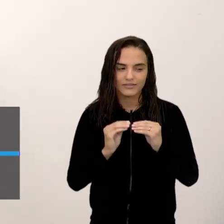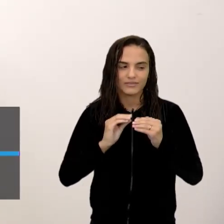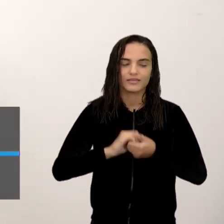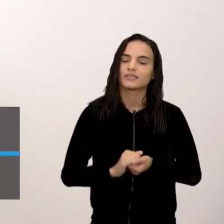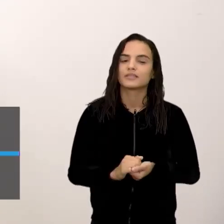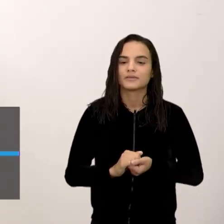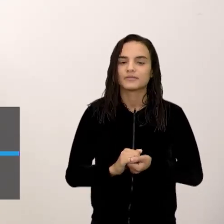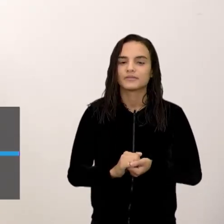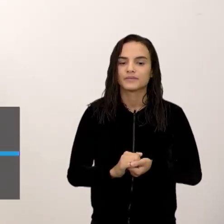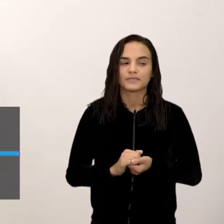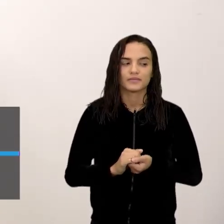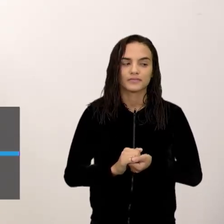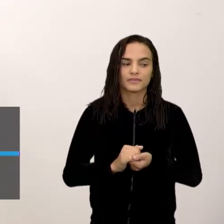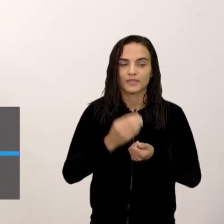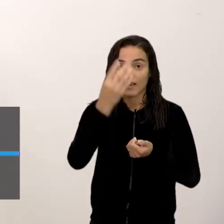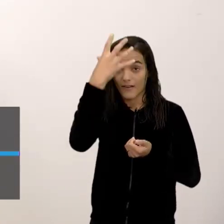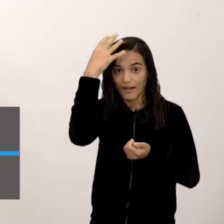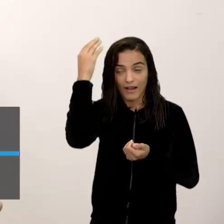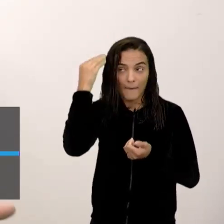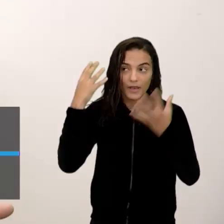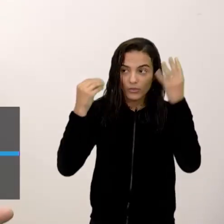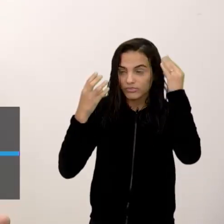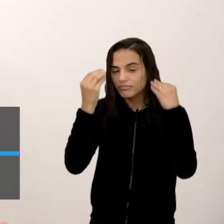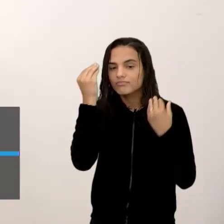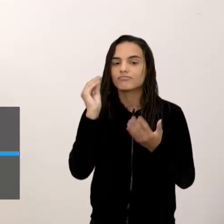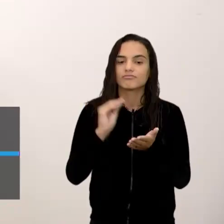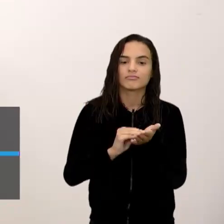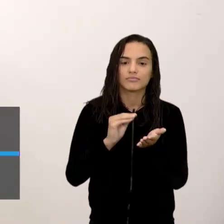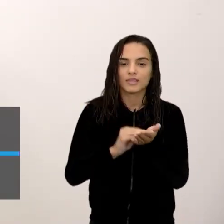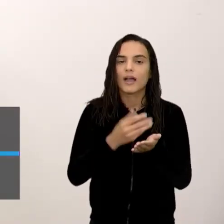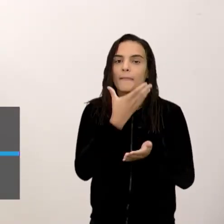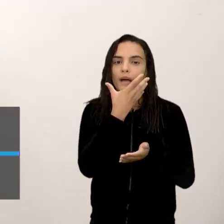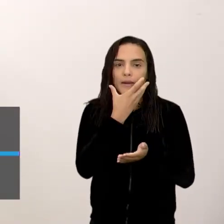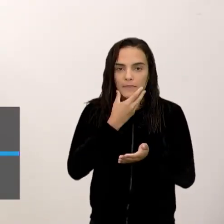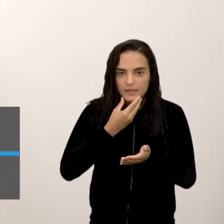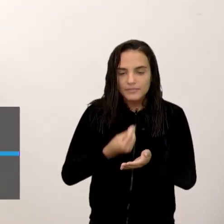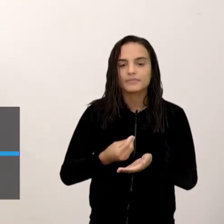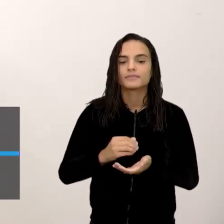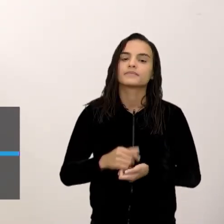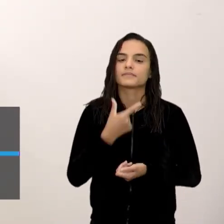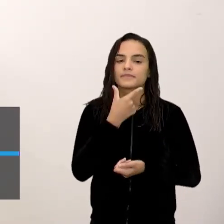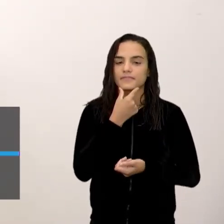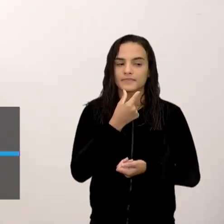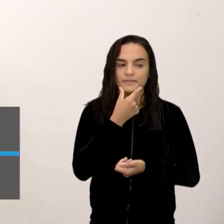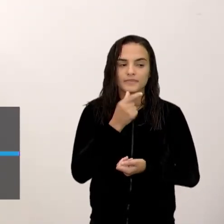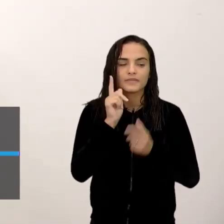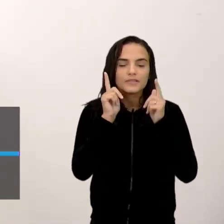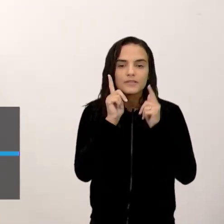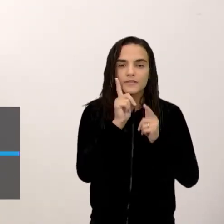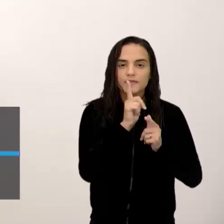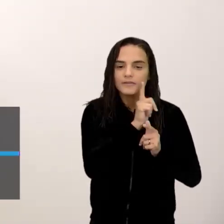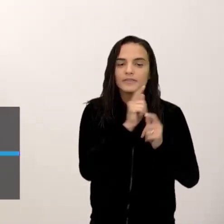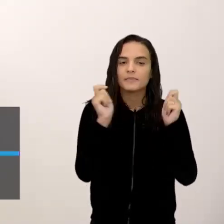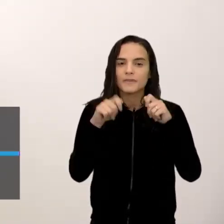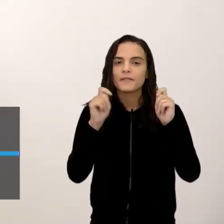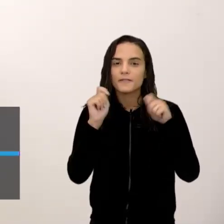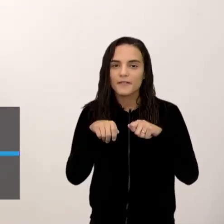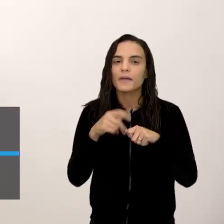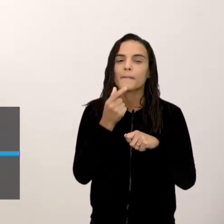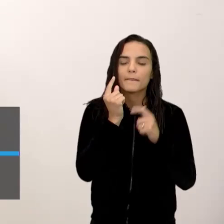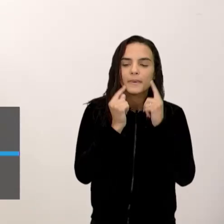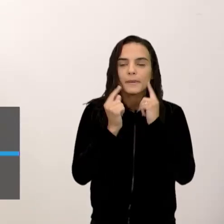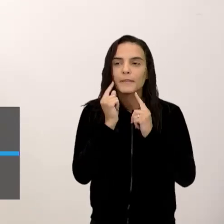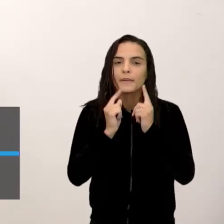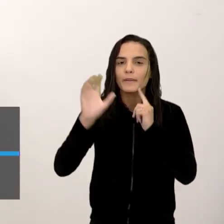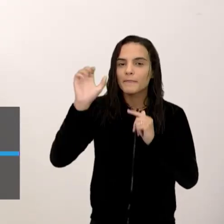apresento calvície, tenho barba raspada, aqui no meu queixo dá para ver barbinhas brancas, pelos